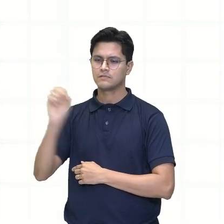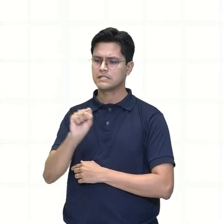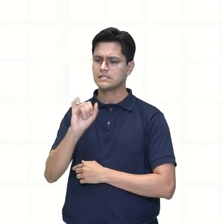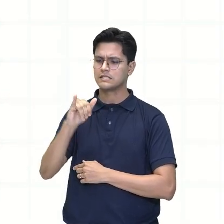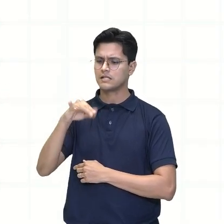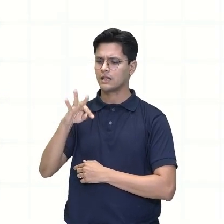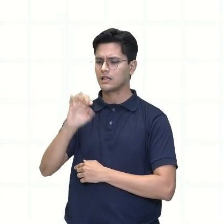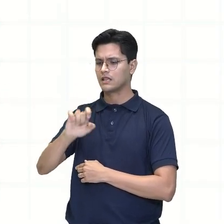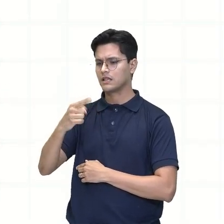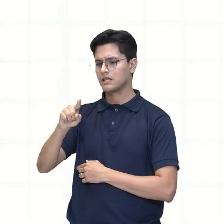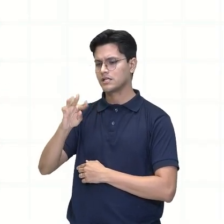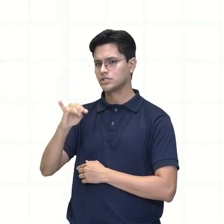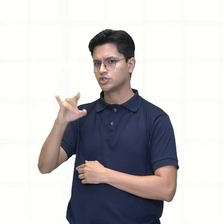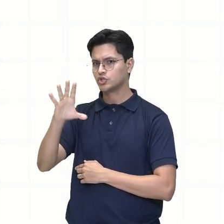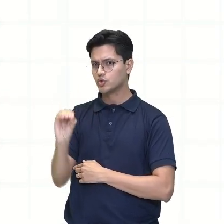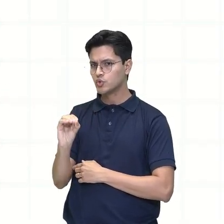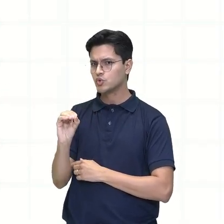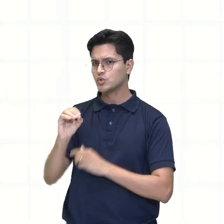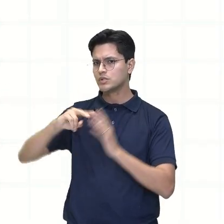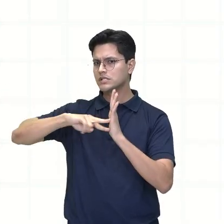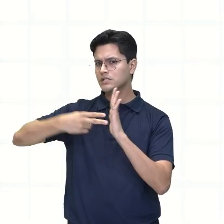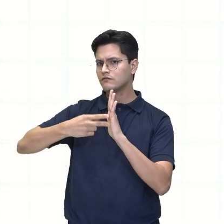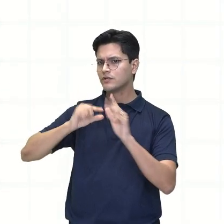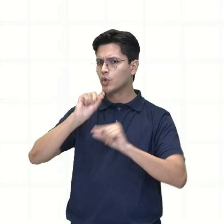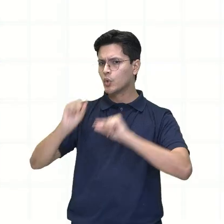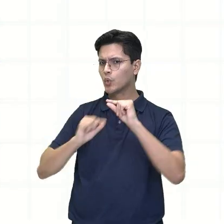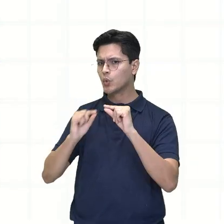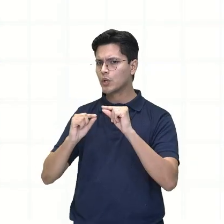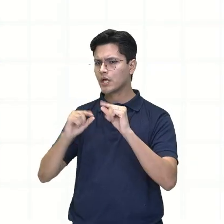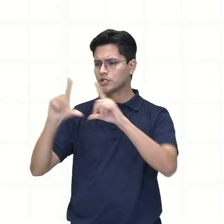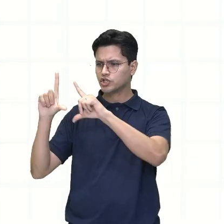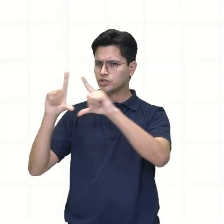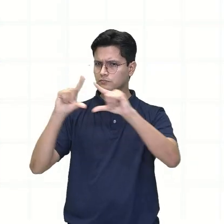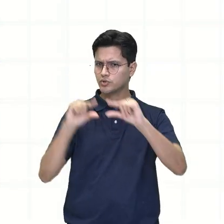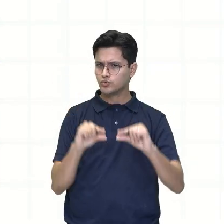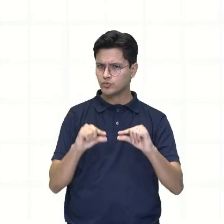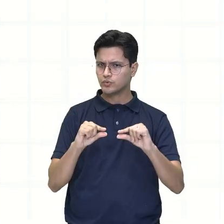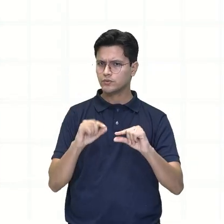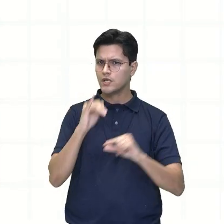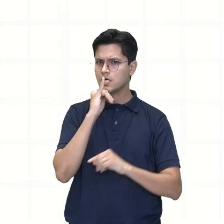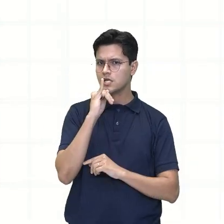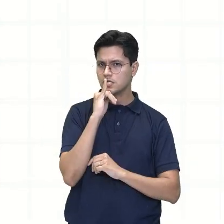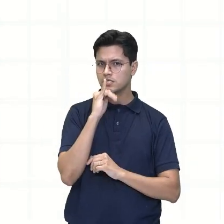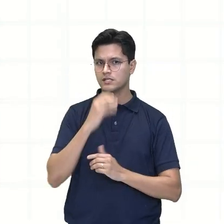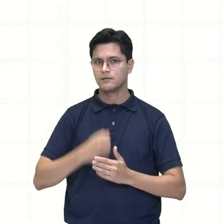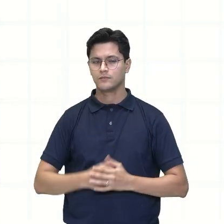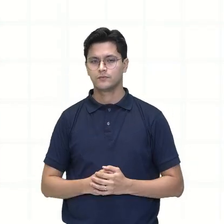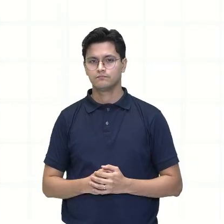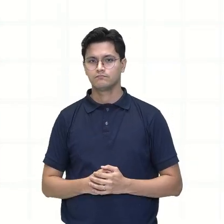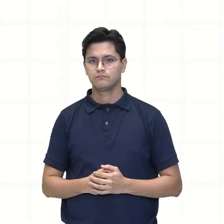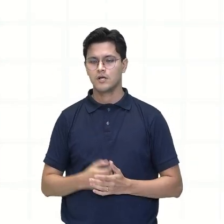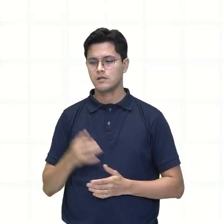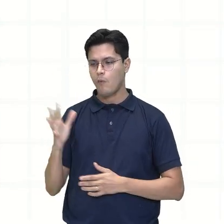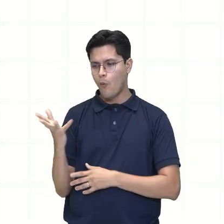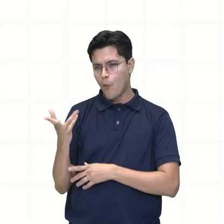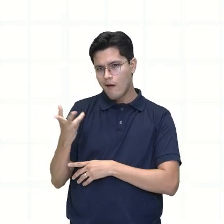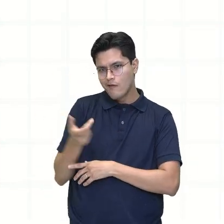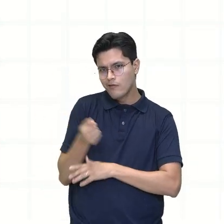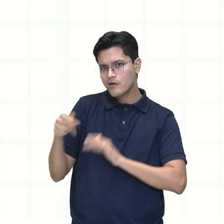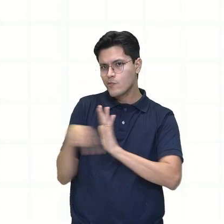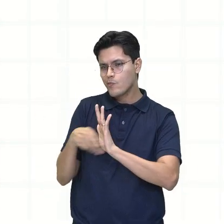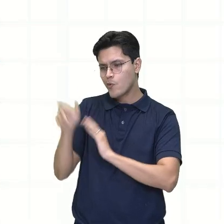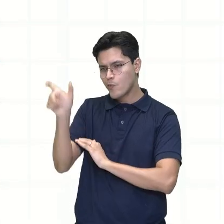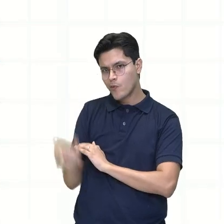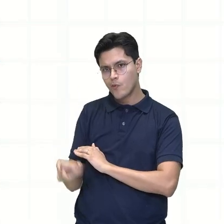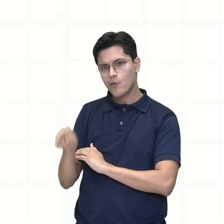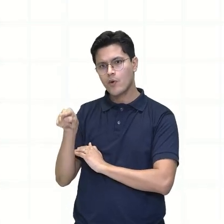vai diminuir essa formação. Então, ó, é a intensificação da qualidade do ser, se faz por meio do